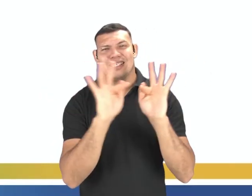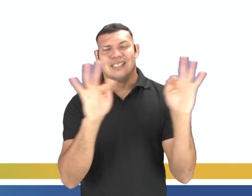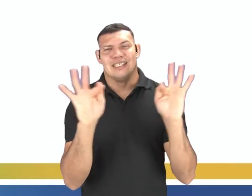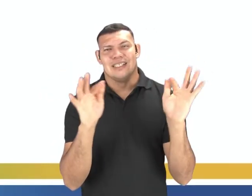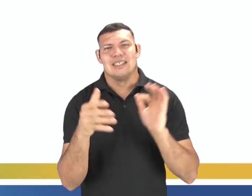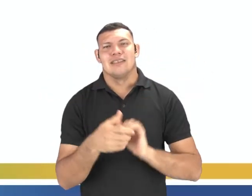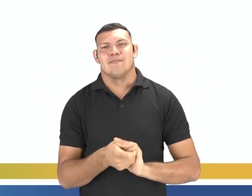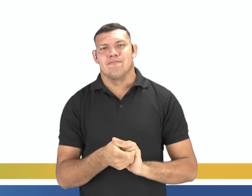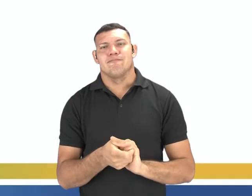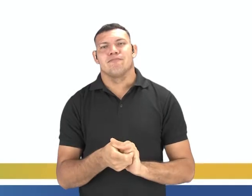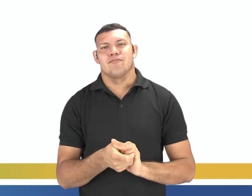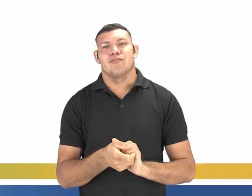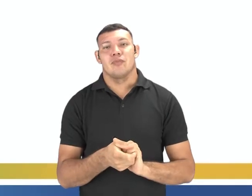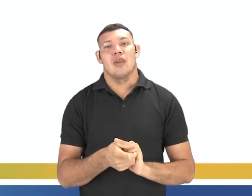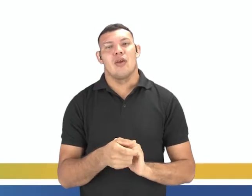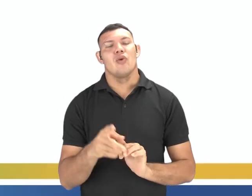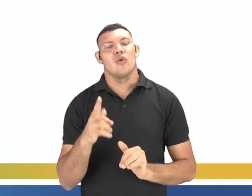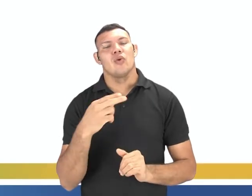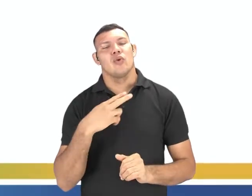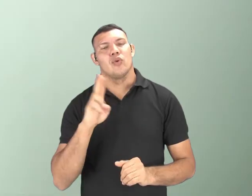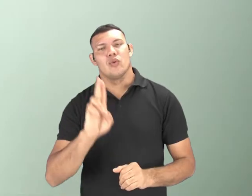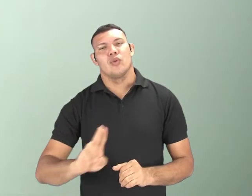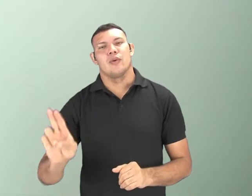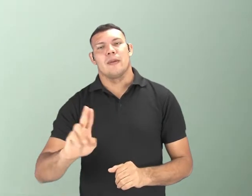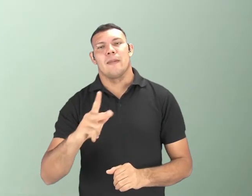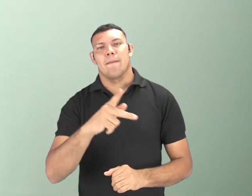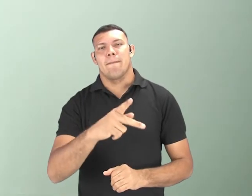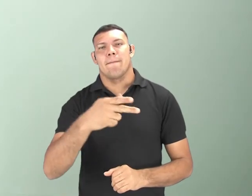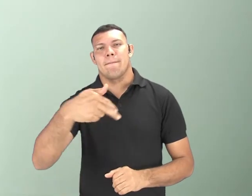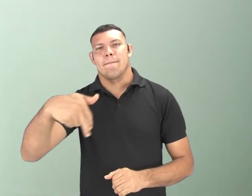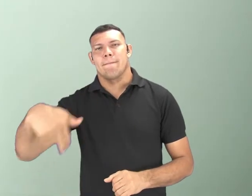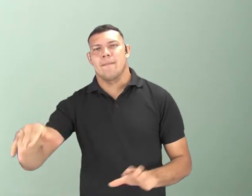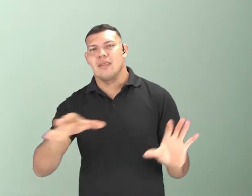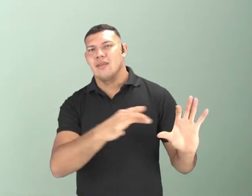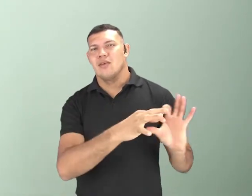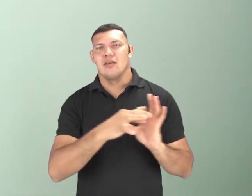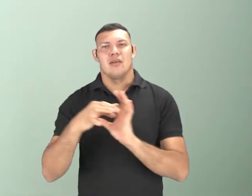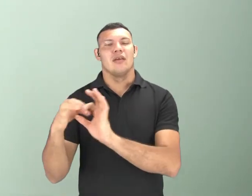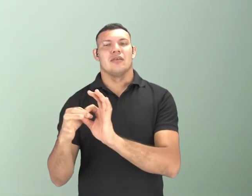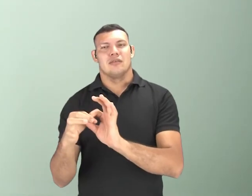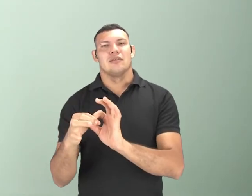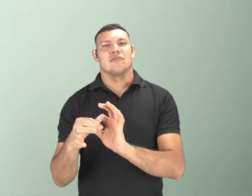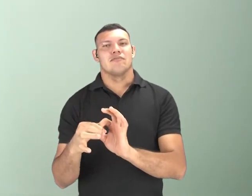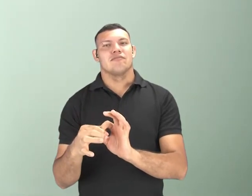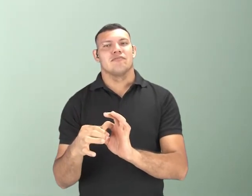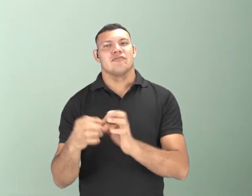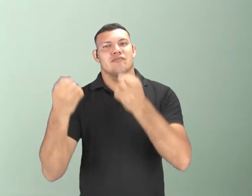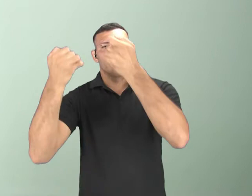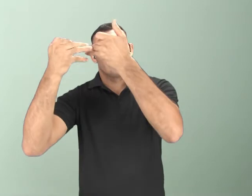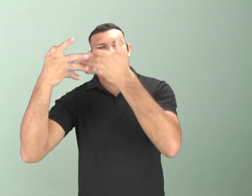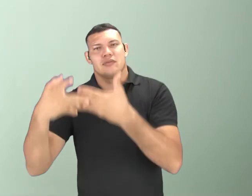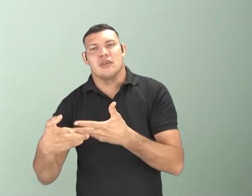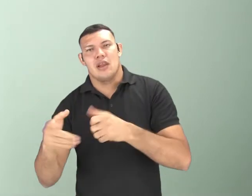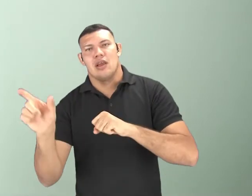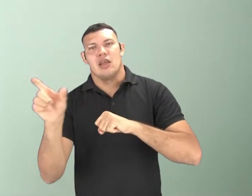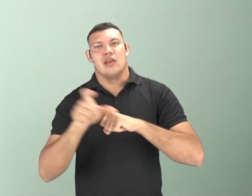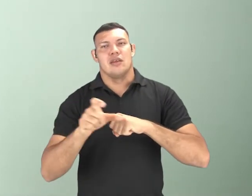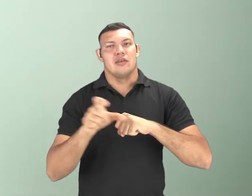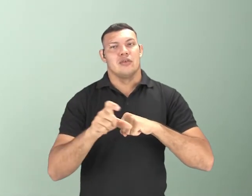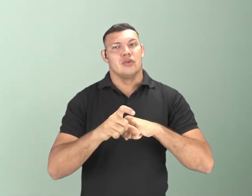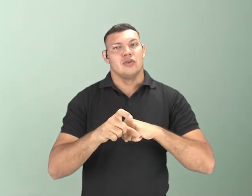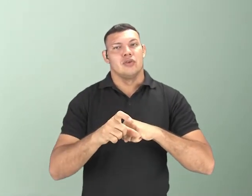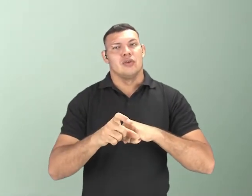para tirar a sua dúvida. A palavra, o contexto, ele vai dizer para você se você tem um substantivo